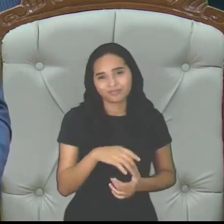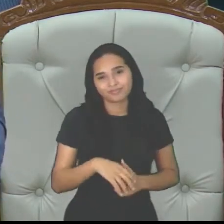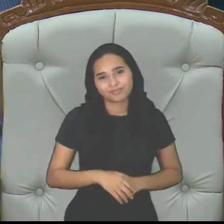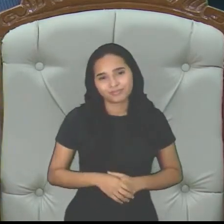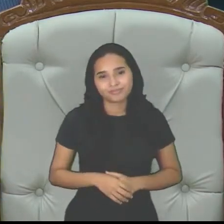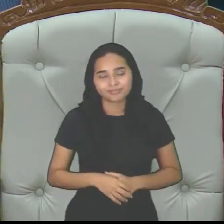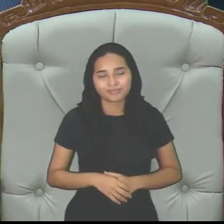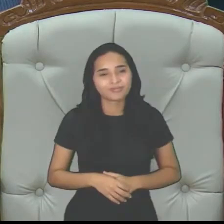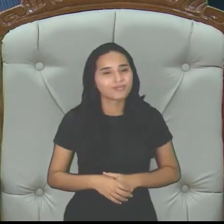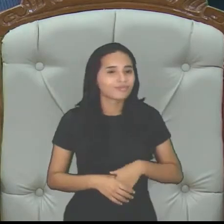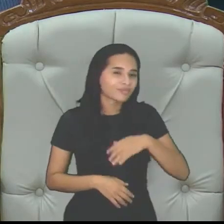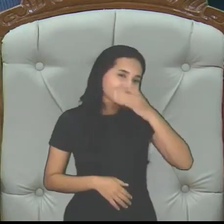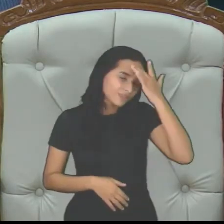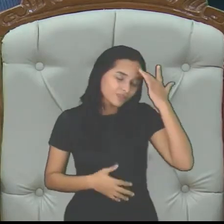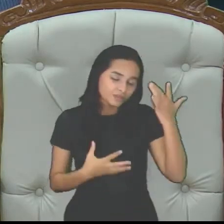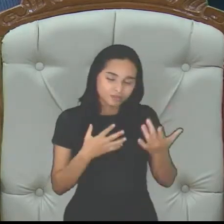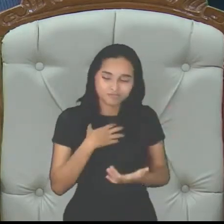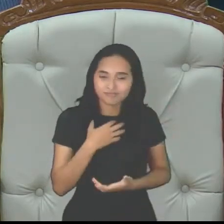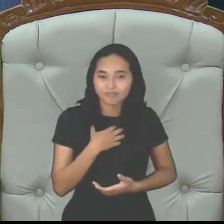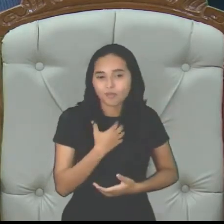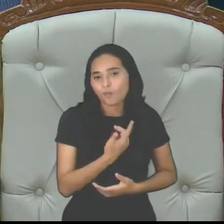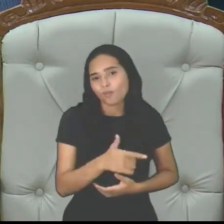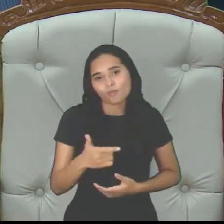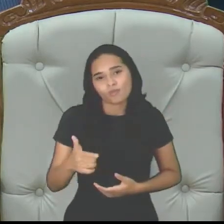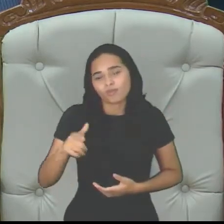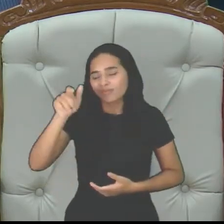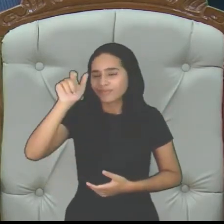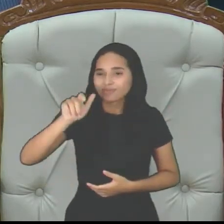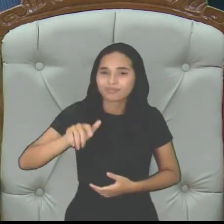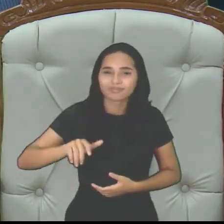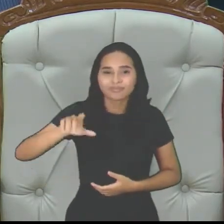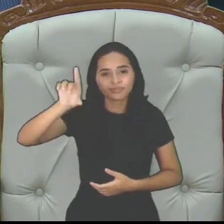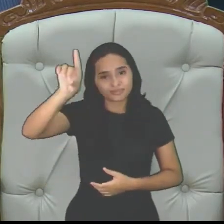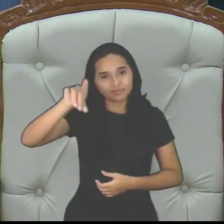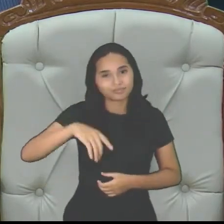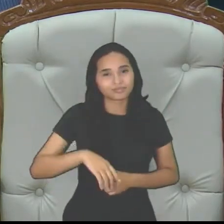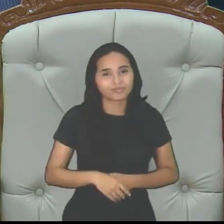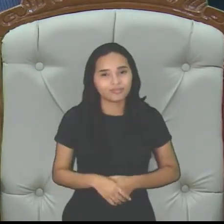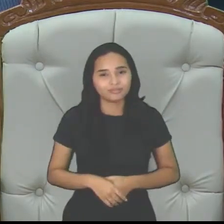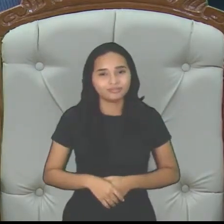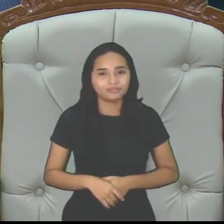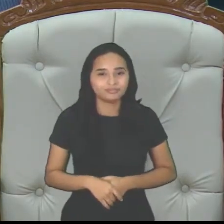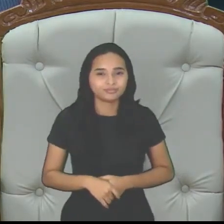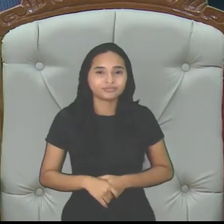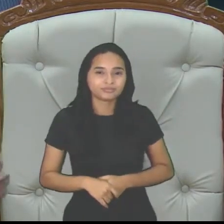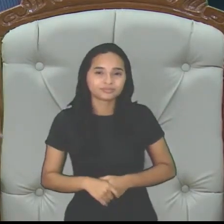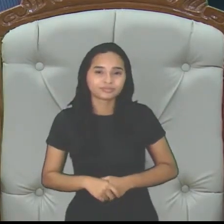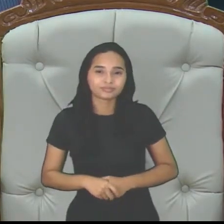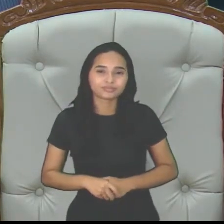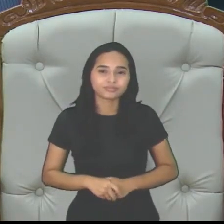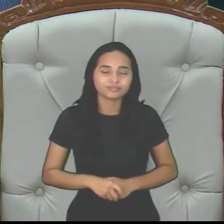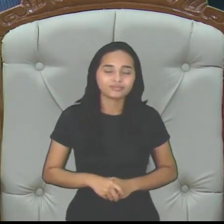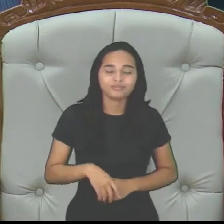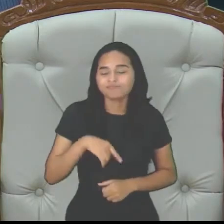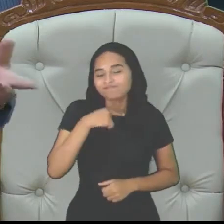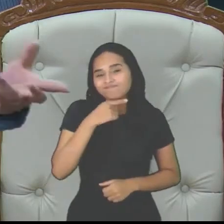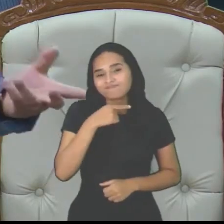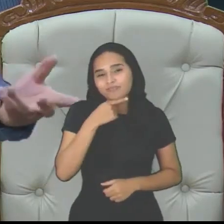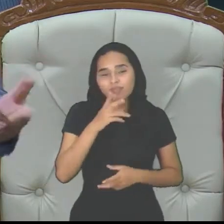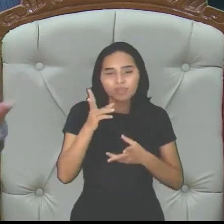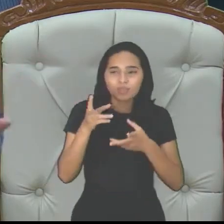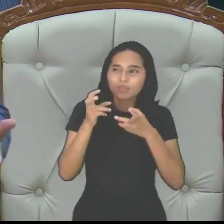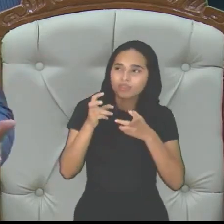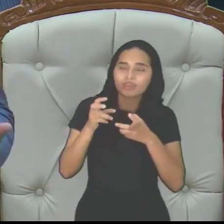Daqueles que não sentem mais a presença de Deus, que não conseguem